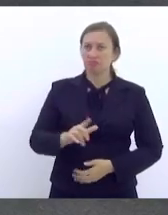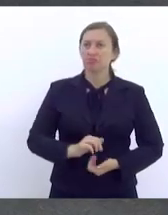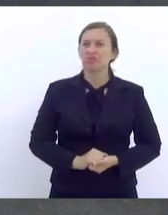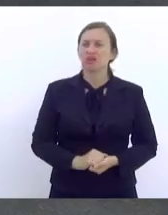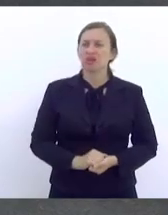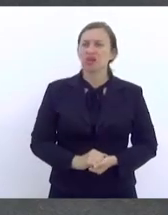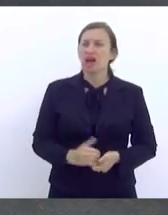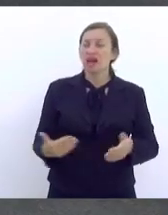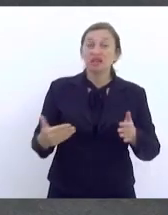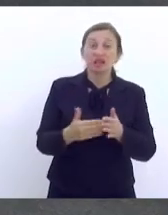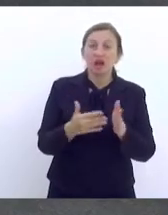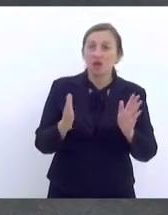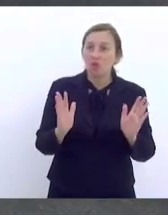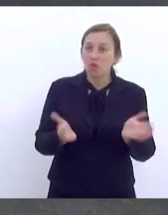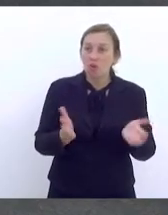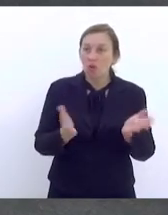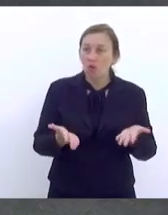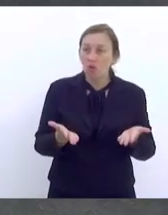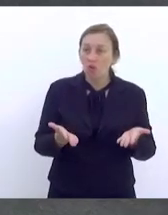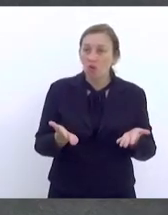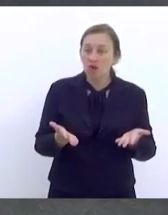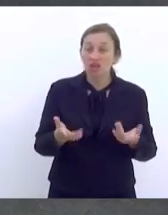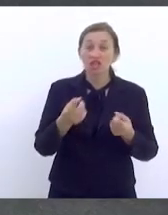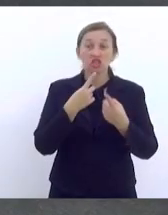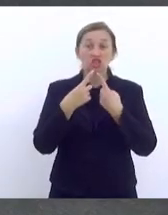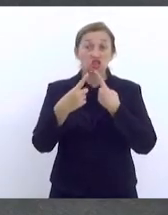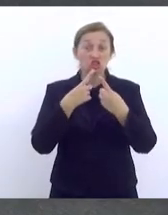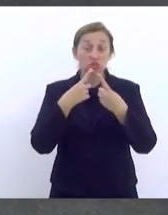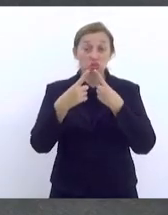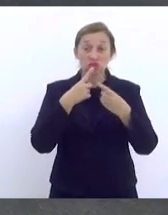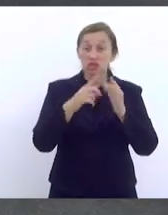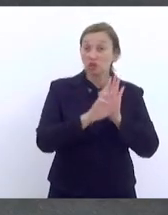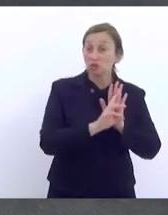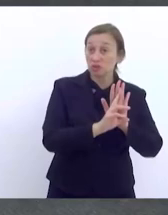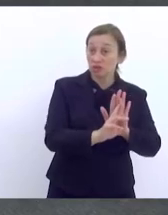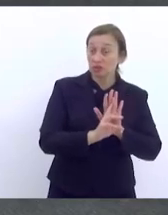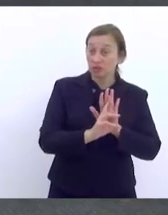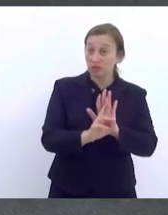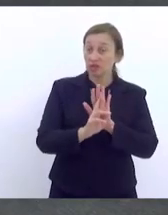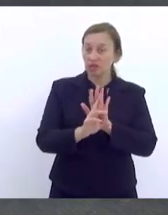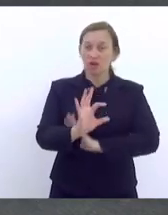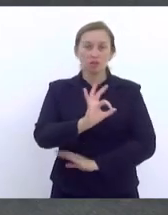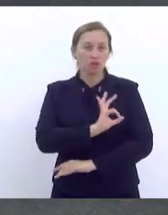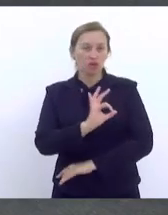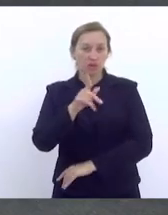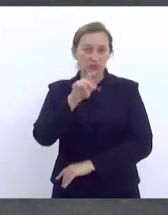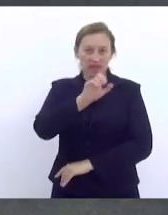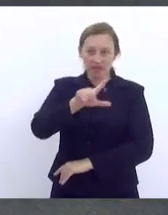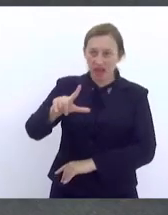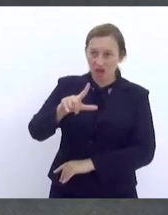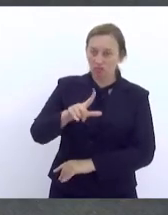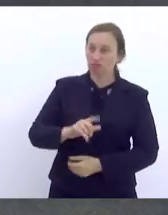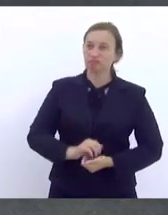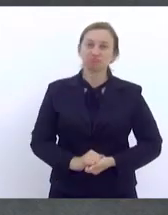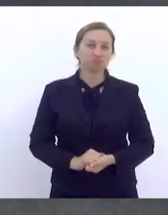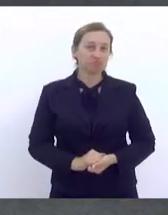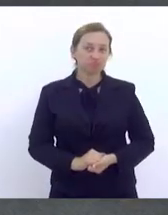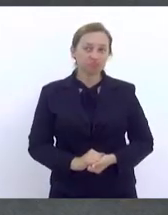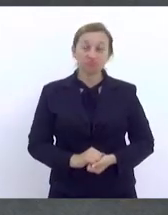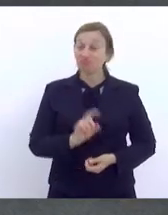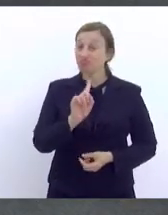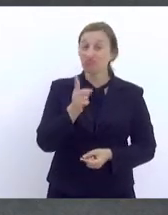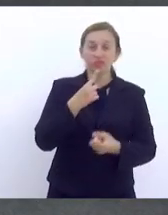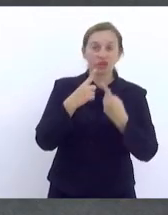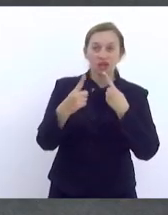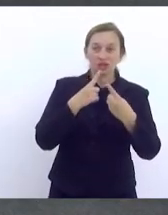até o presente momento em promover a discussão com as representações da polícia penal não se indignou a